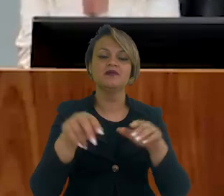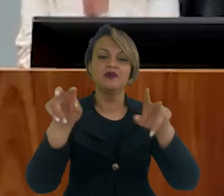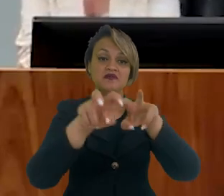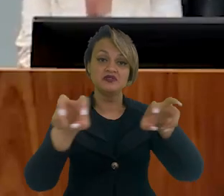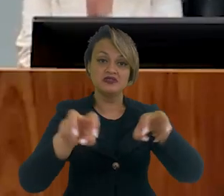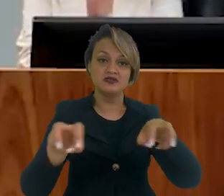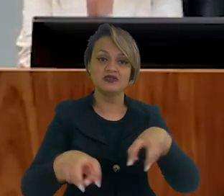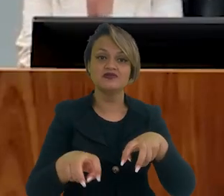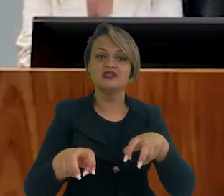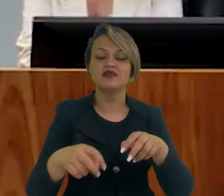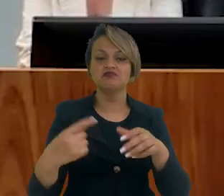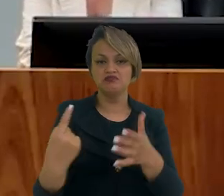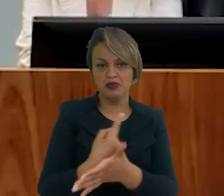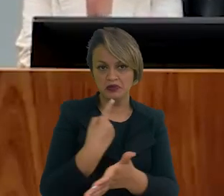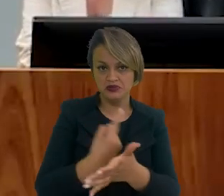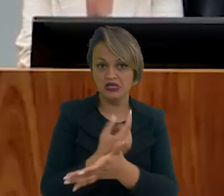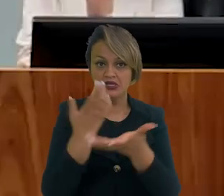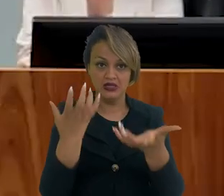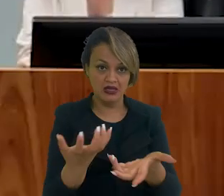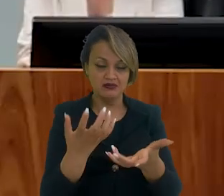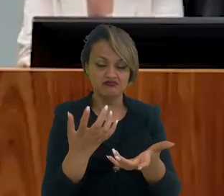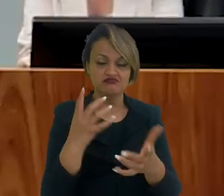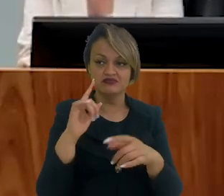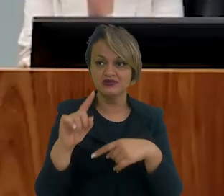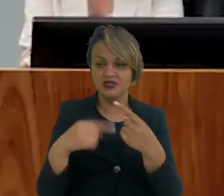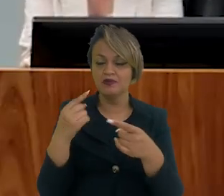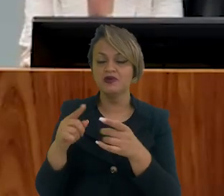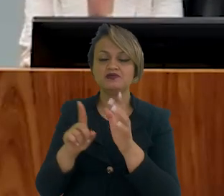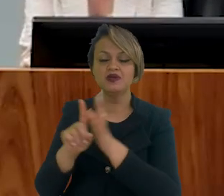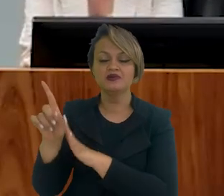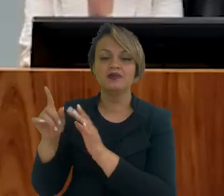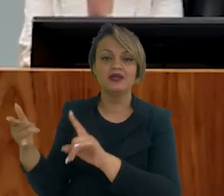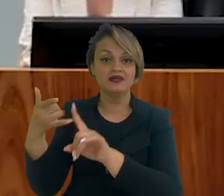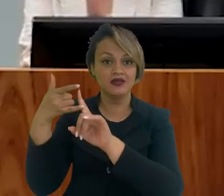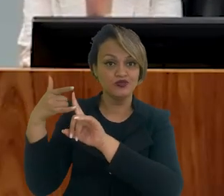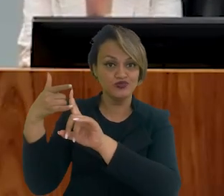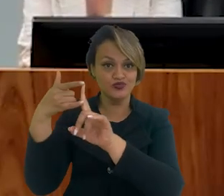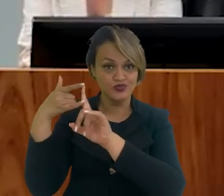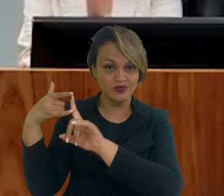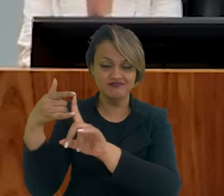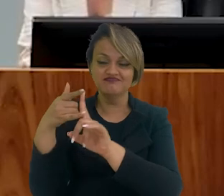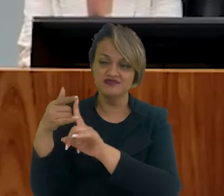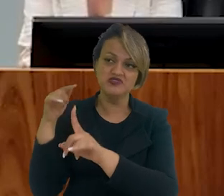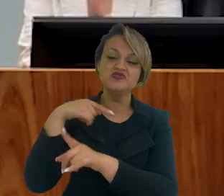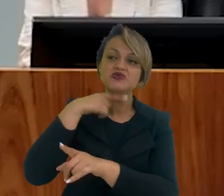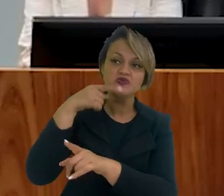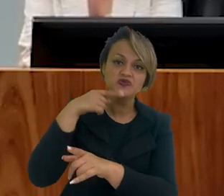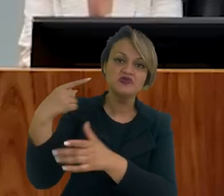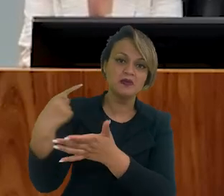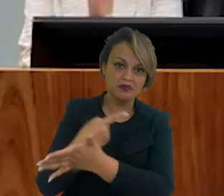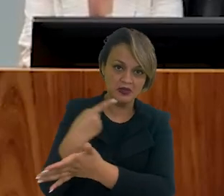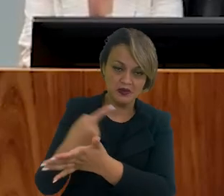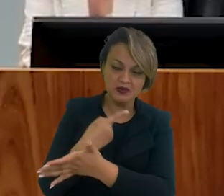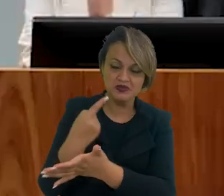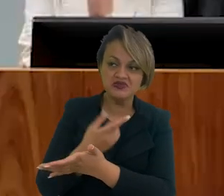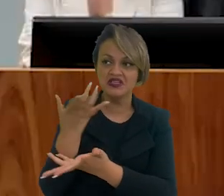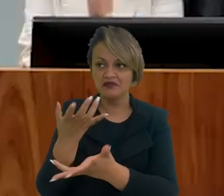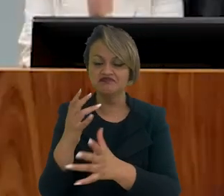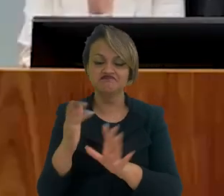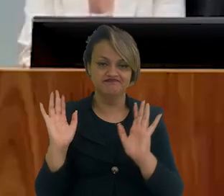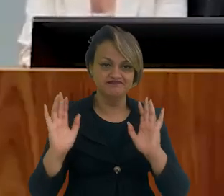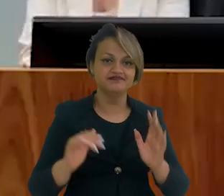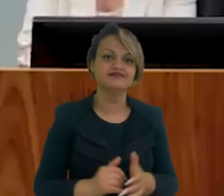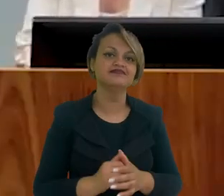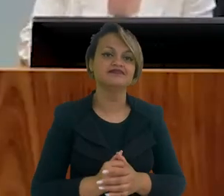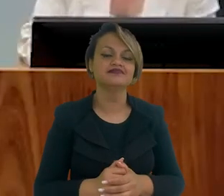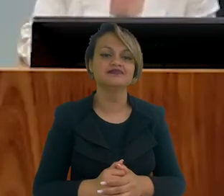elogios eu gostaria de indagar da plateia se tem alguma questão e depois eu indagar dos